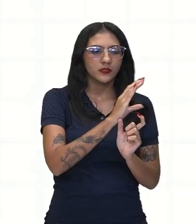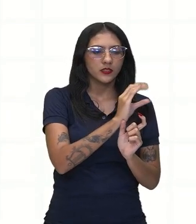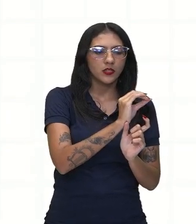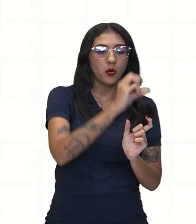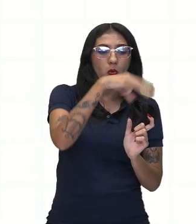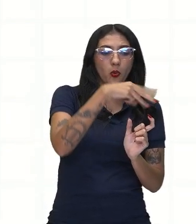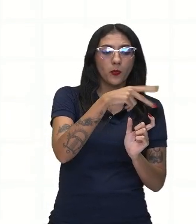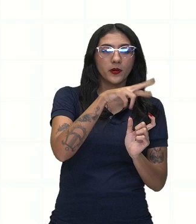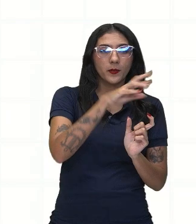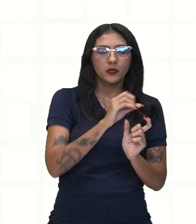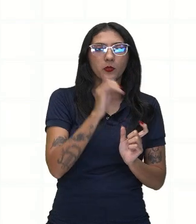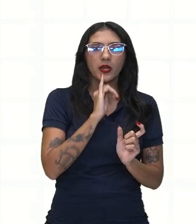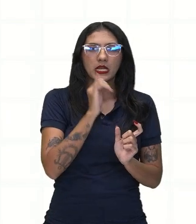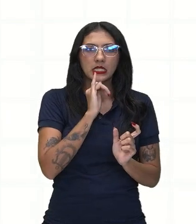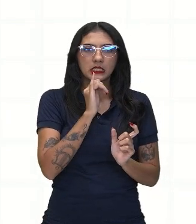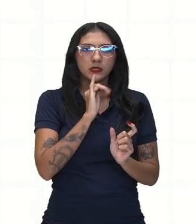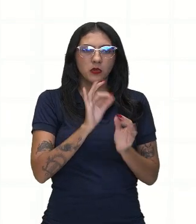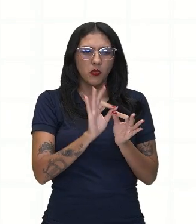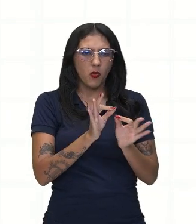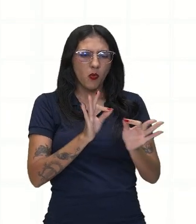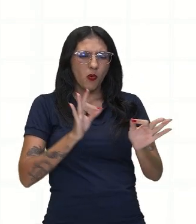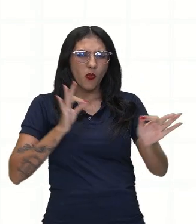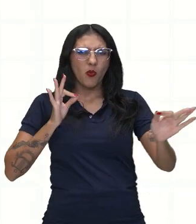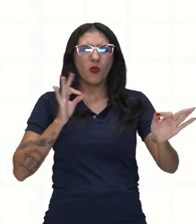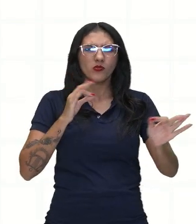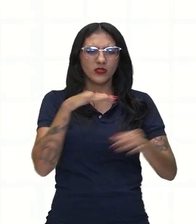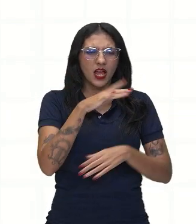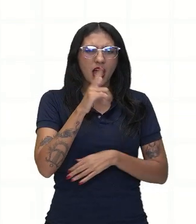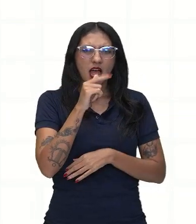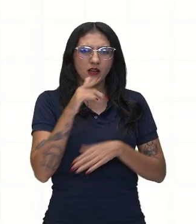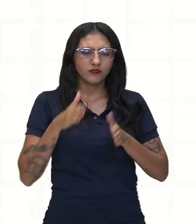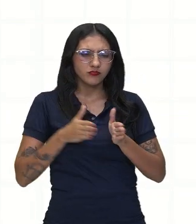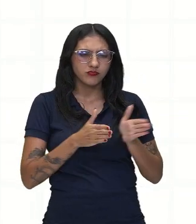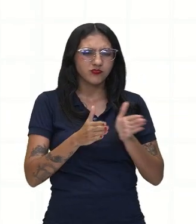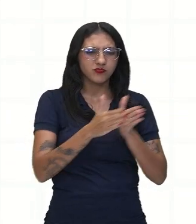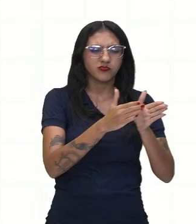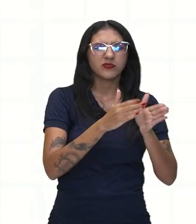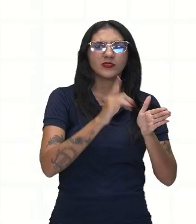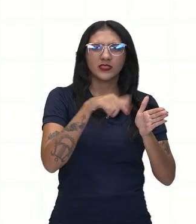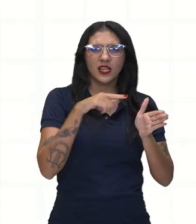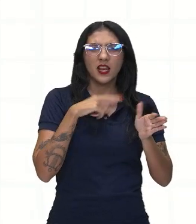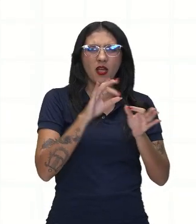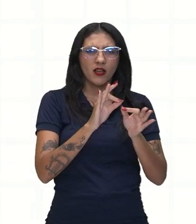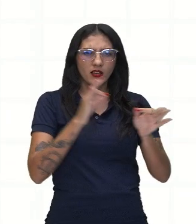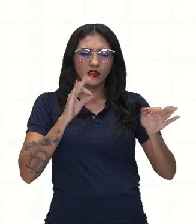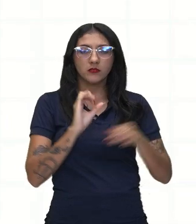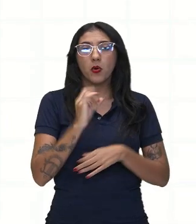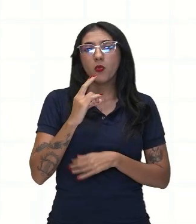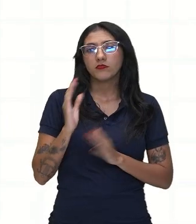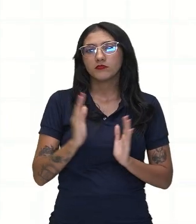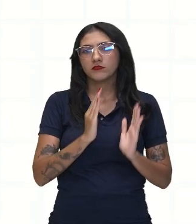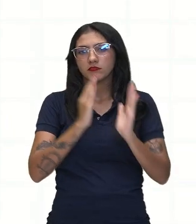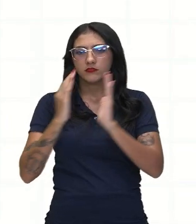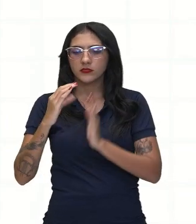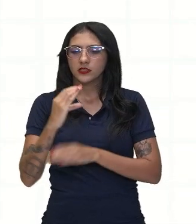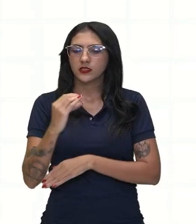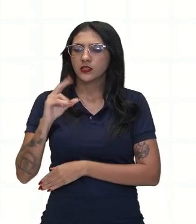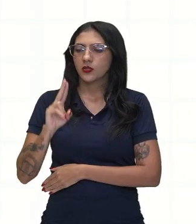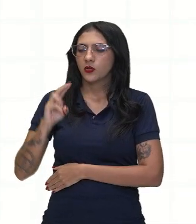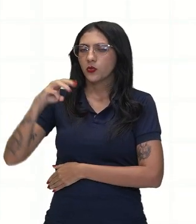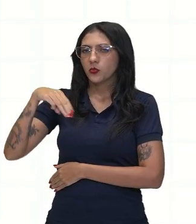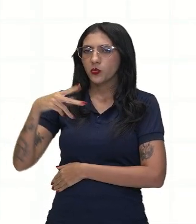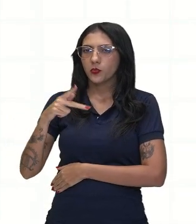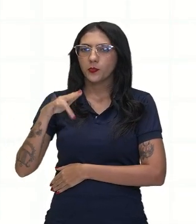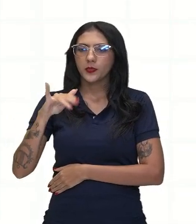É grande, então eu estou falando de extensão, a extensão do rio Amazonas. Ele cumprimentou